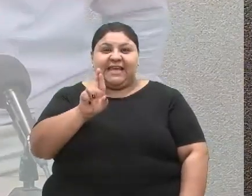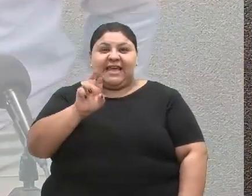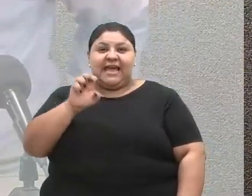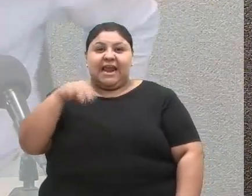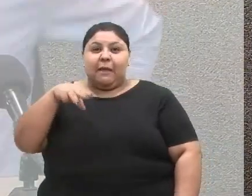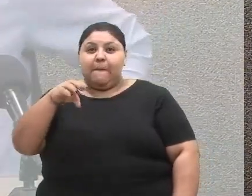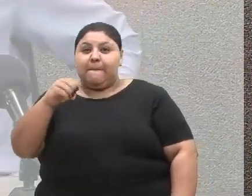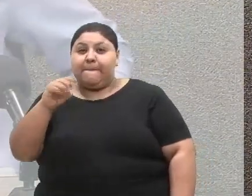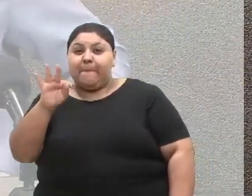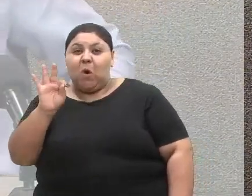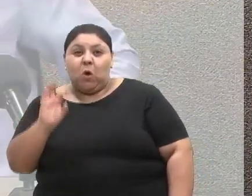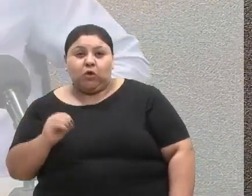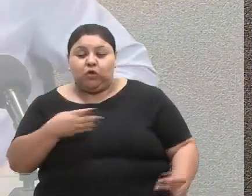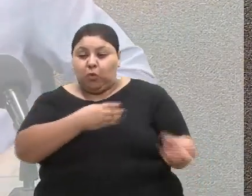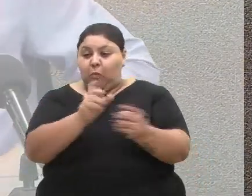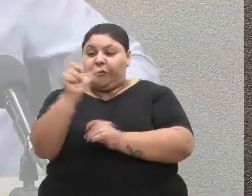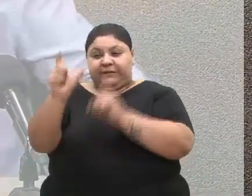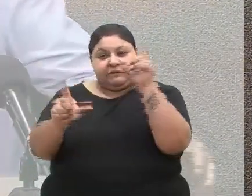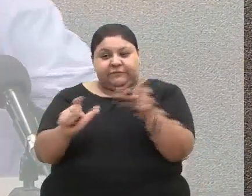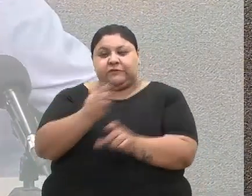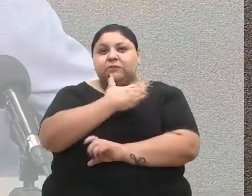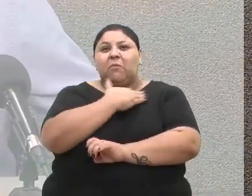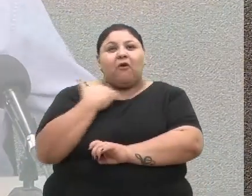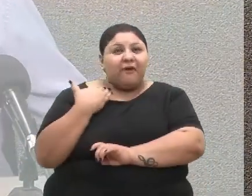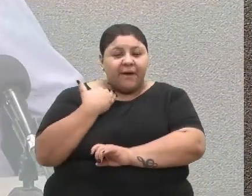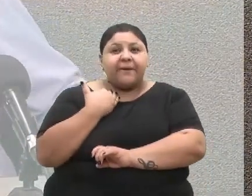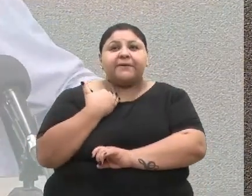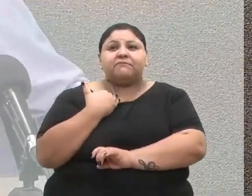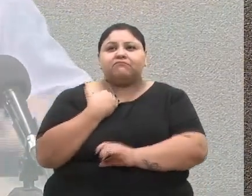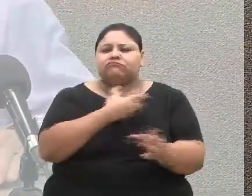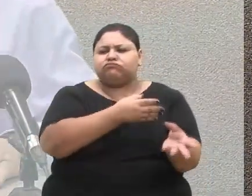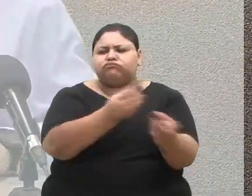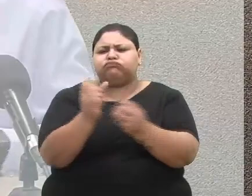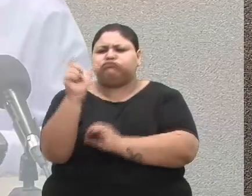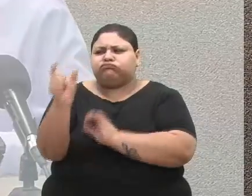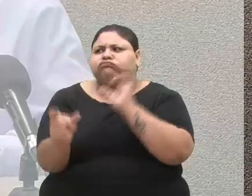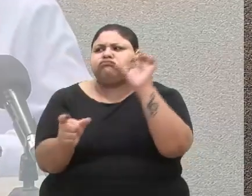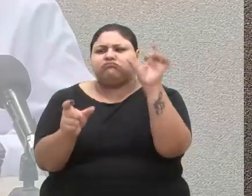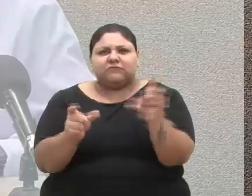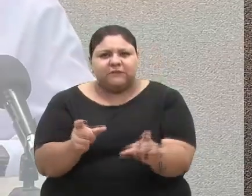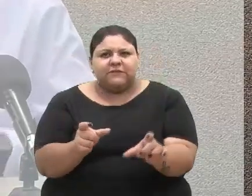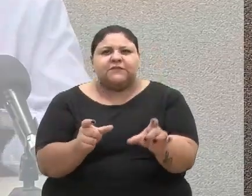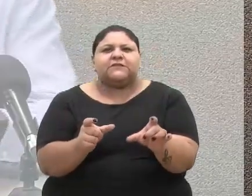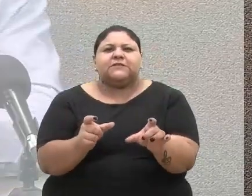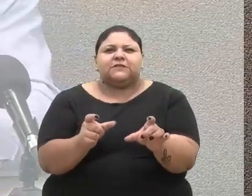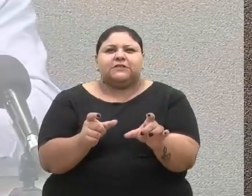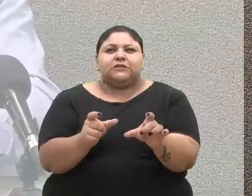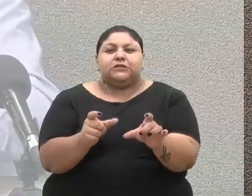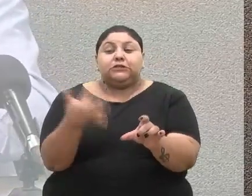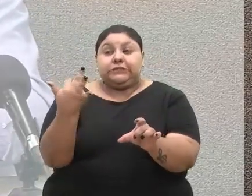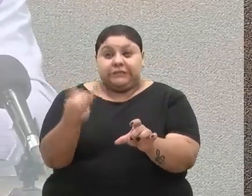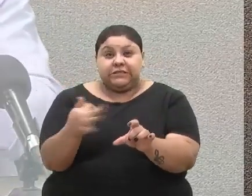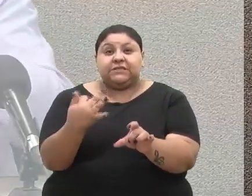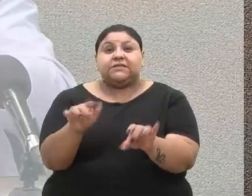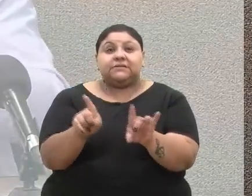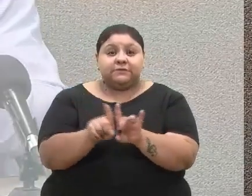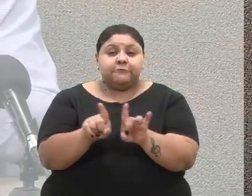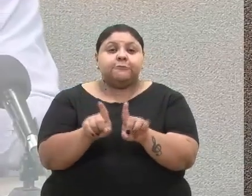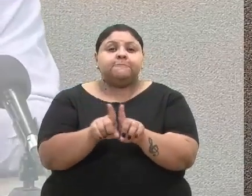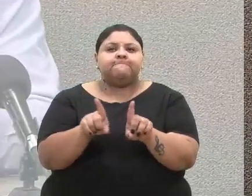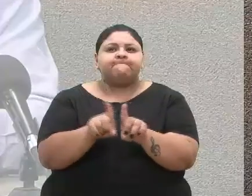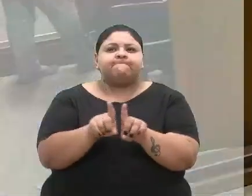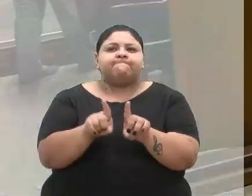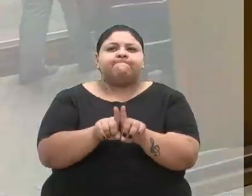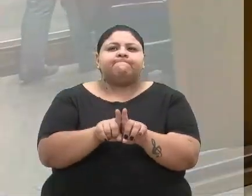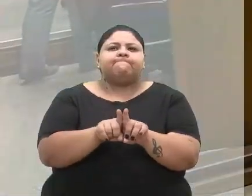Muitas pessoas morreram, milhares de pessoas feridas e